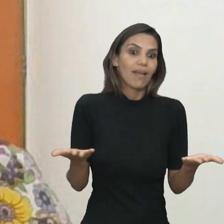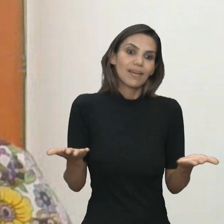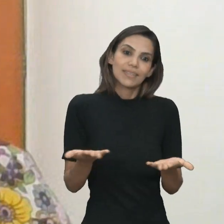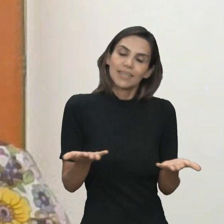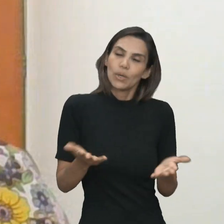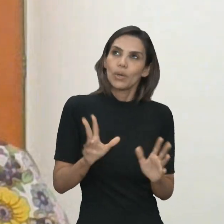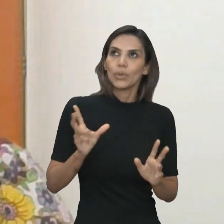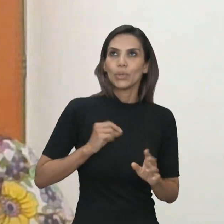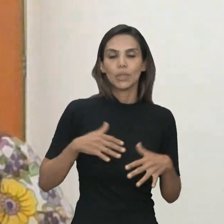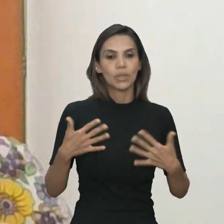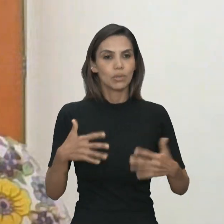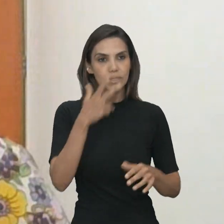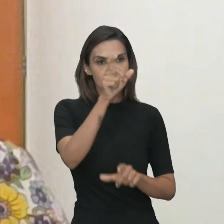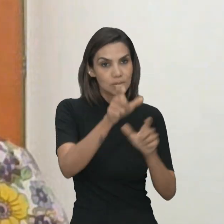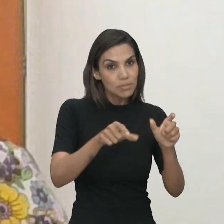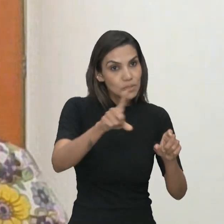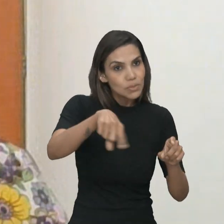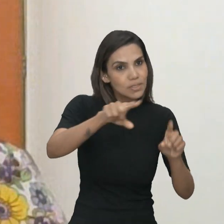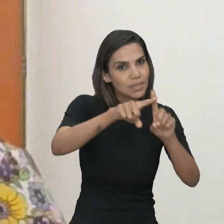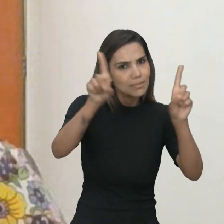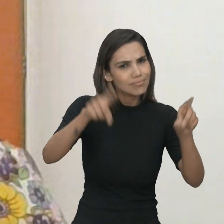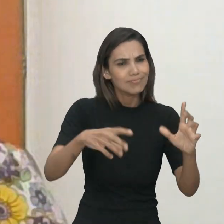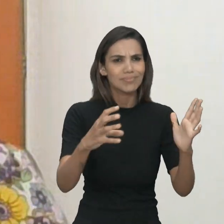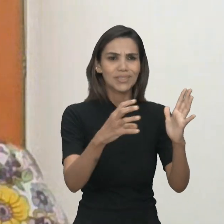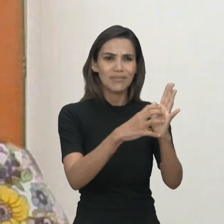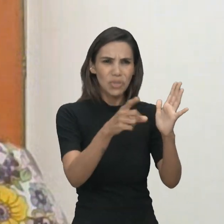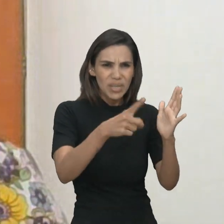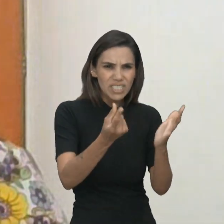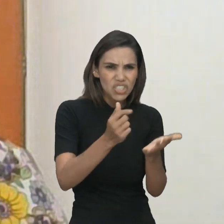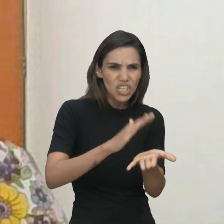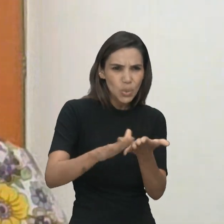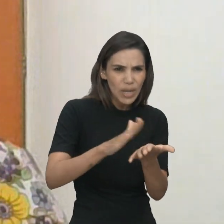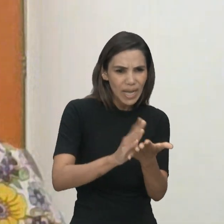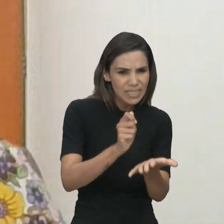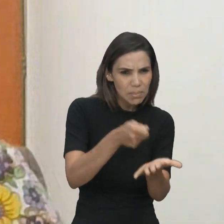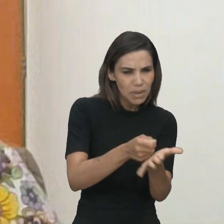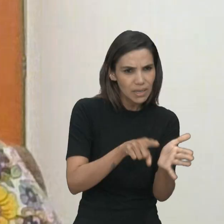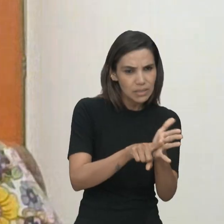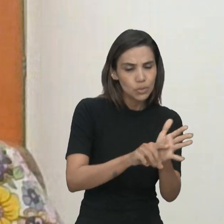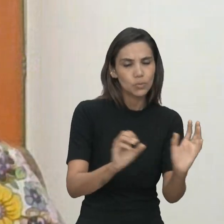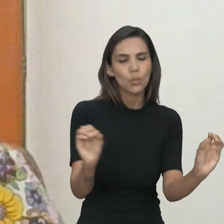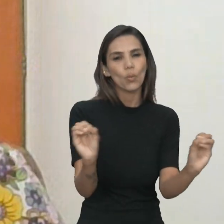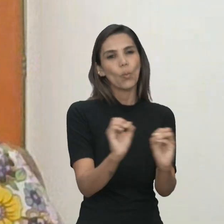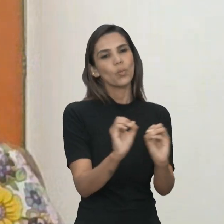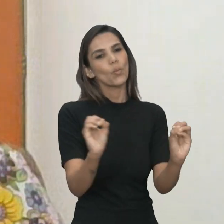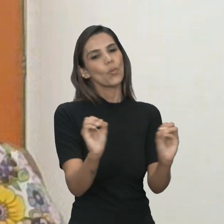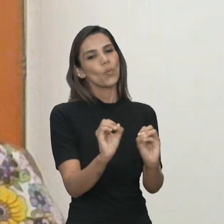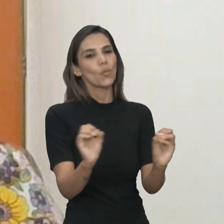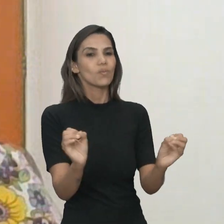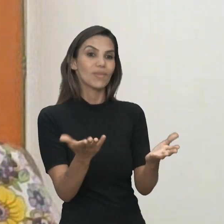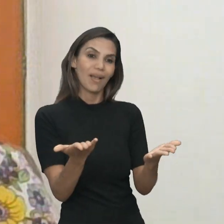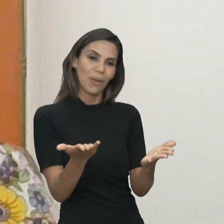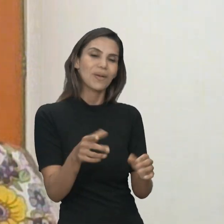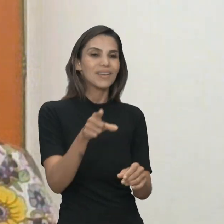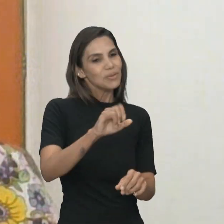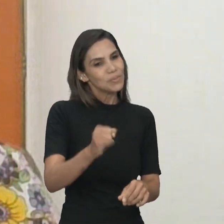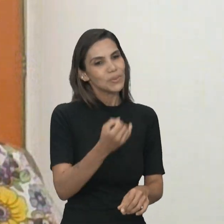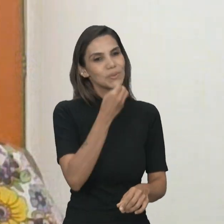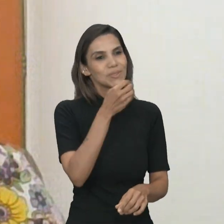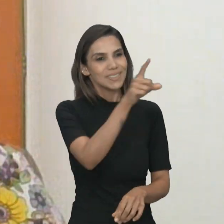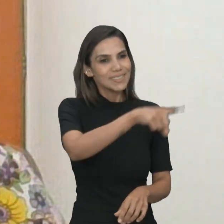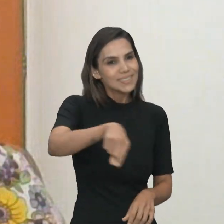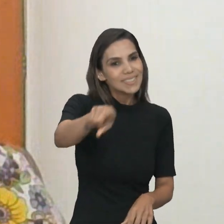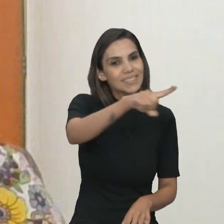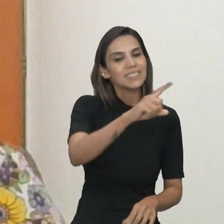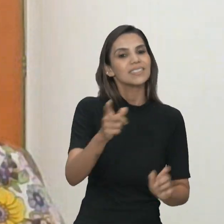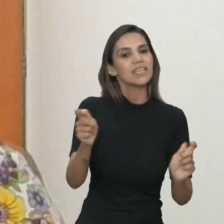para o servidor, não tem nenhum tipo de custo, nenhum tipo de gasto, e é um momento, uma oportunidade que ele tem mesmo de